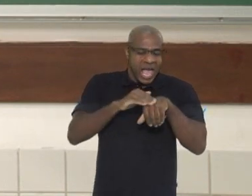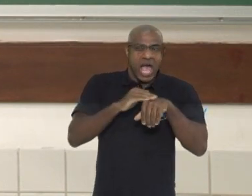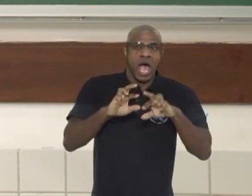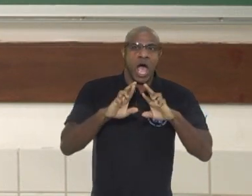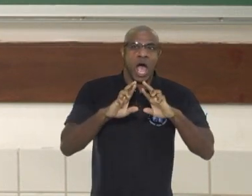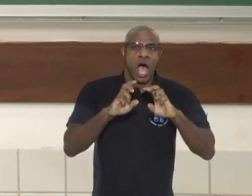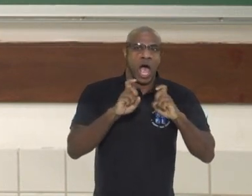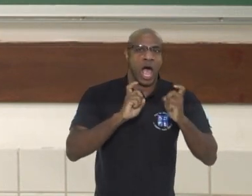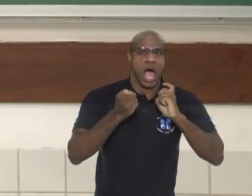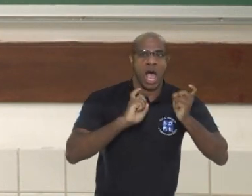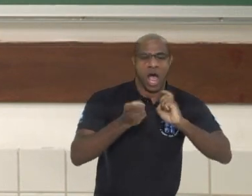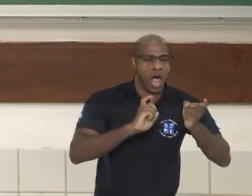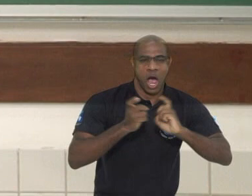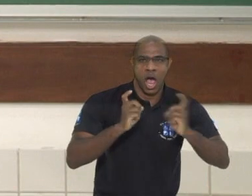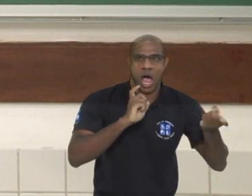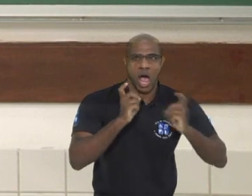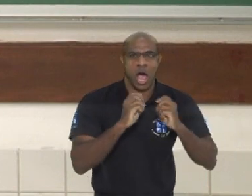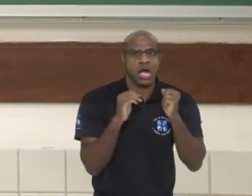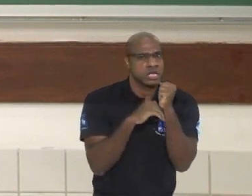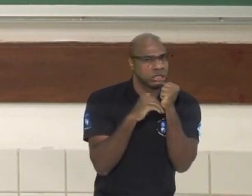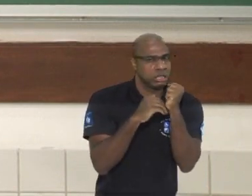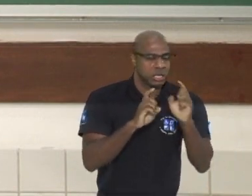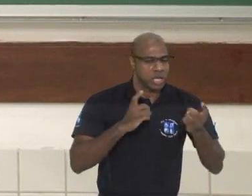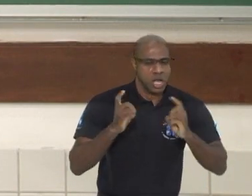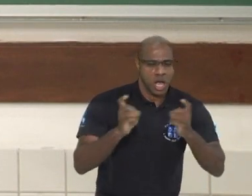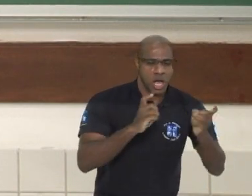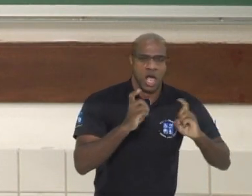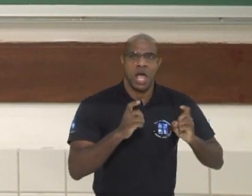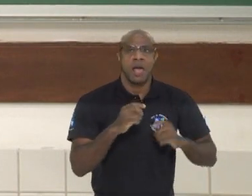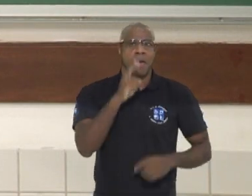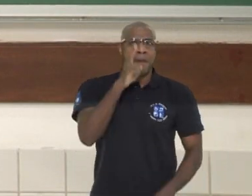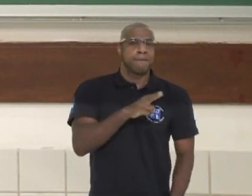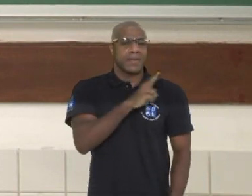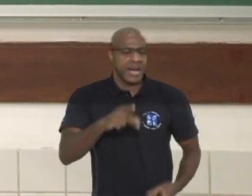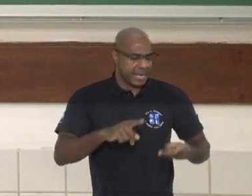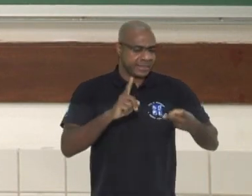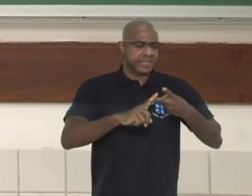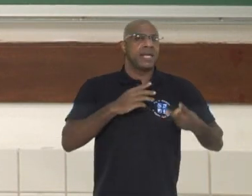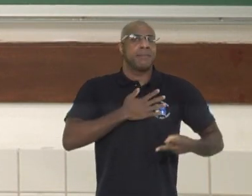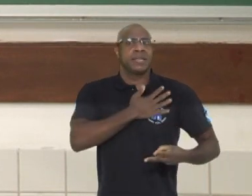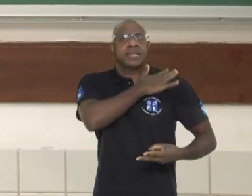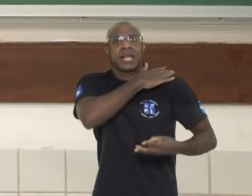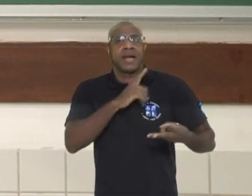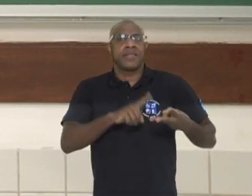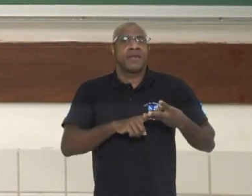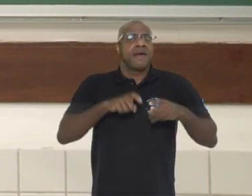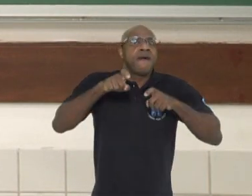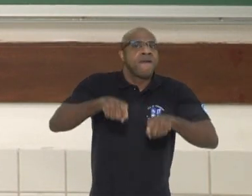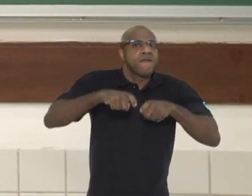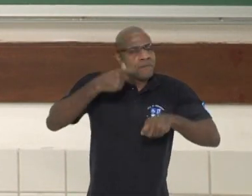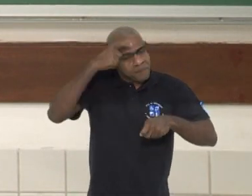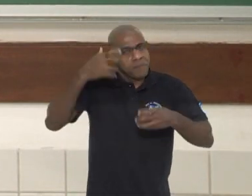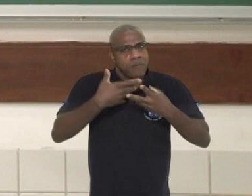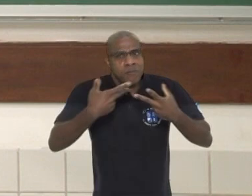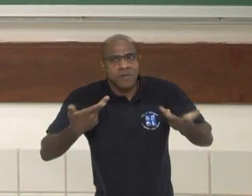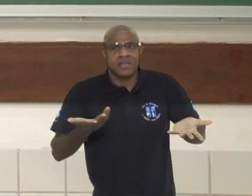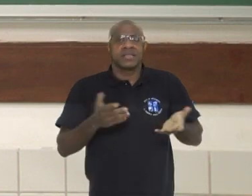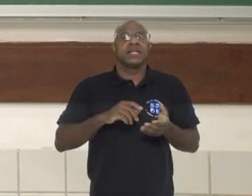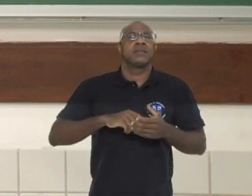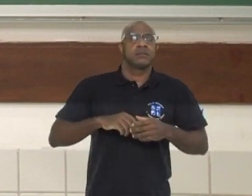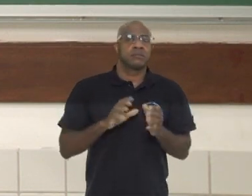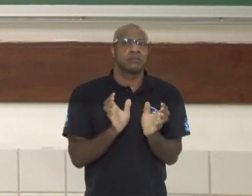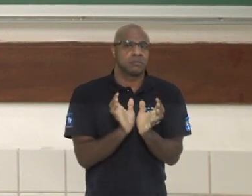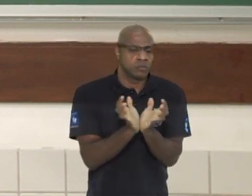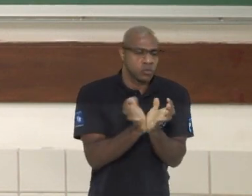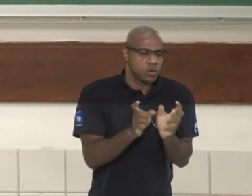elite mineira, de padres, de fazendeiros, de militares, entre outros. E o que vai acontecer? Eles querem